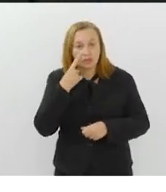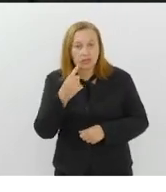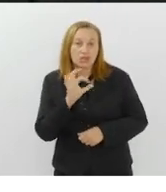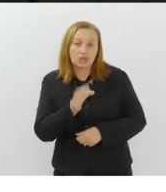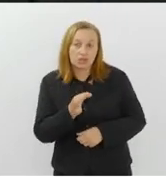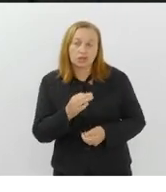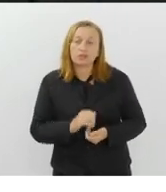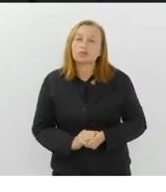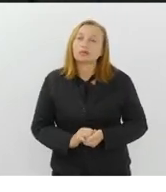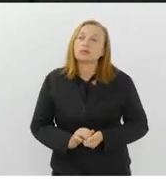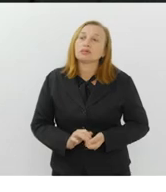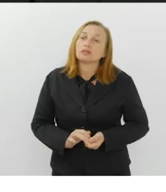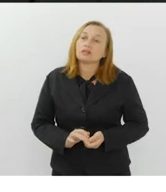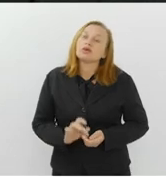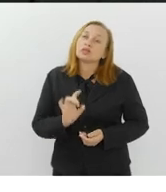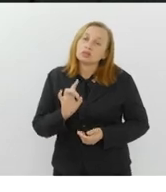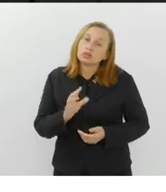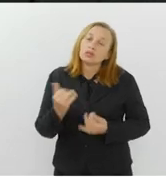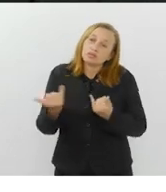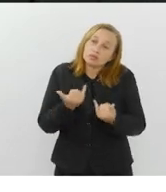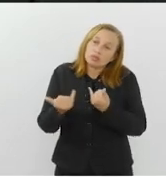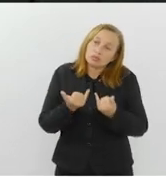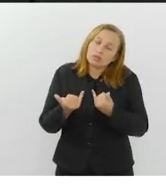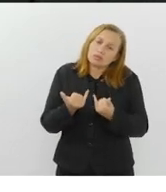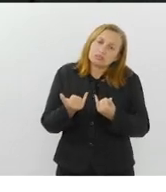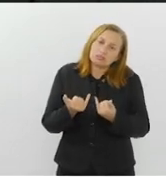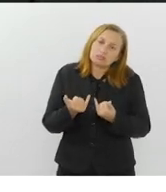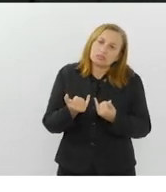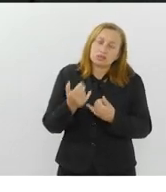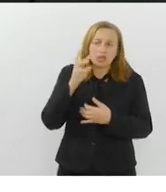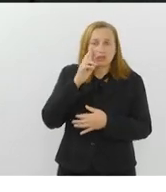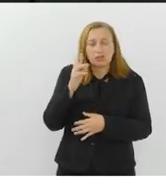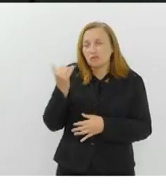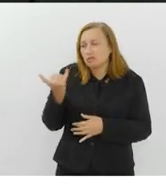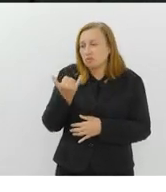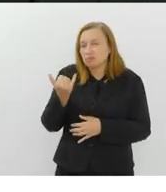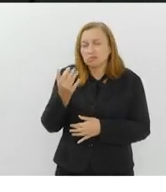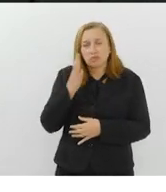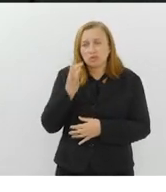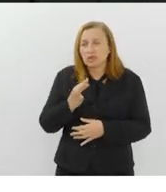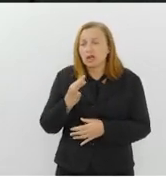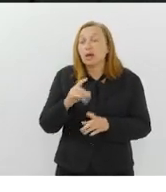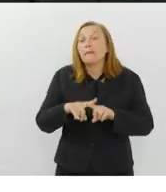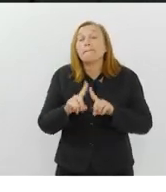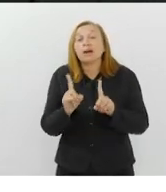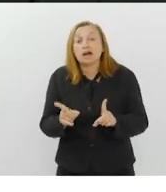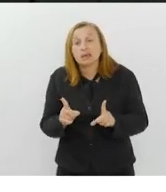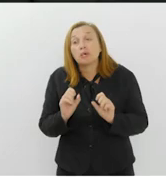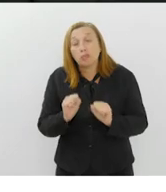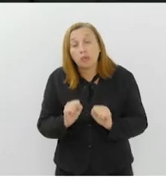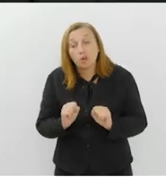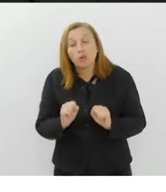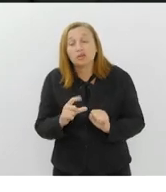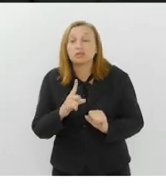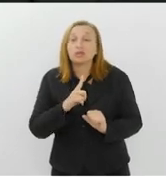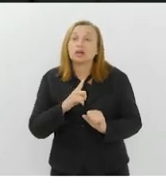porque só com essas informações que a senhora me trouxe, eu não tenho como verificar. Agora, pode ter